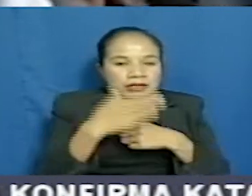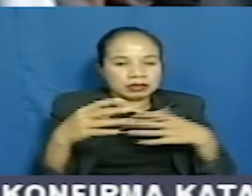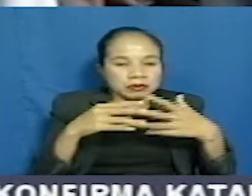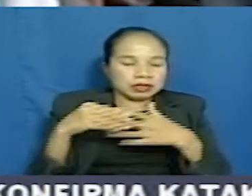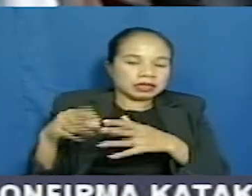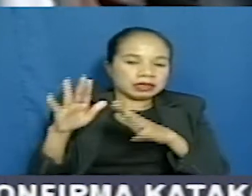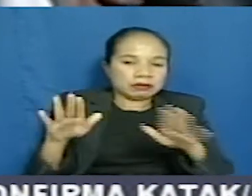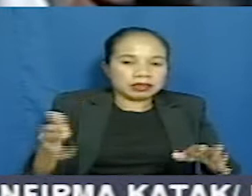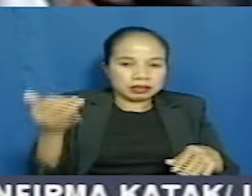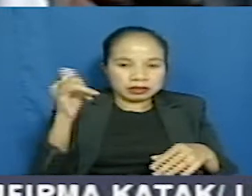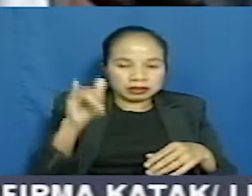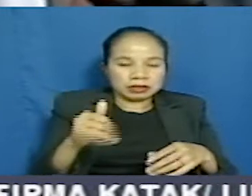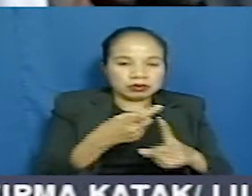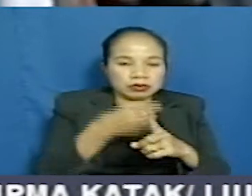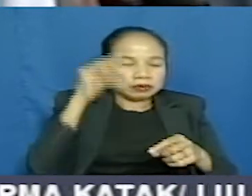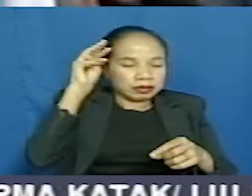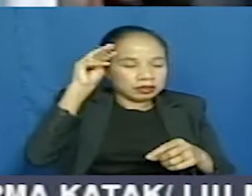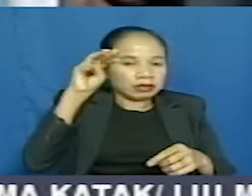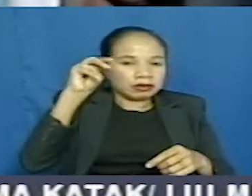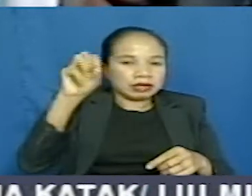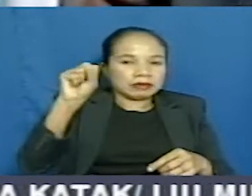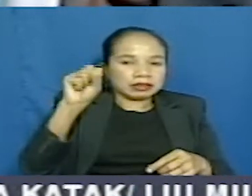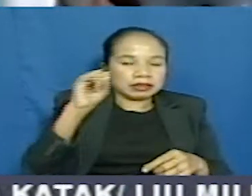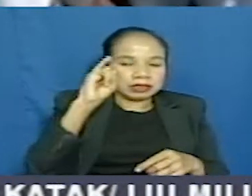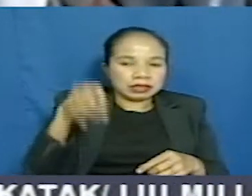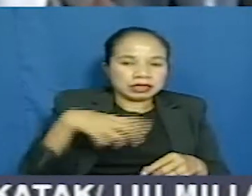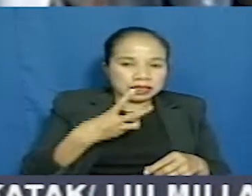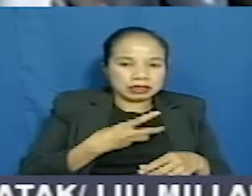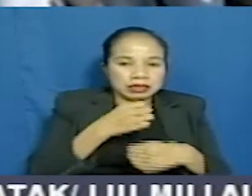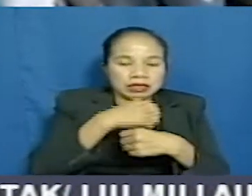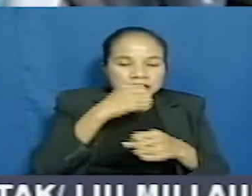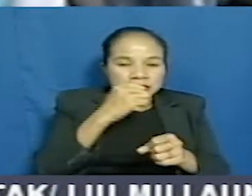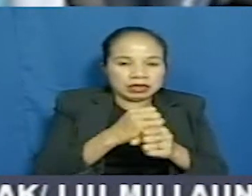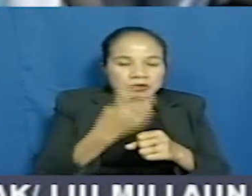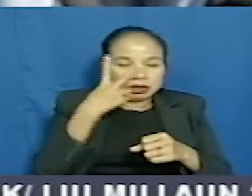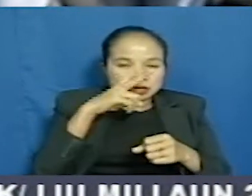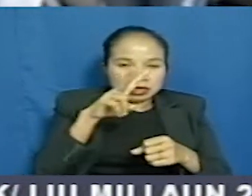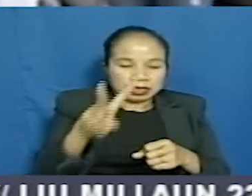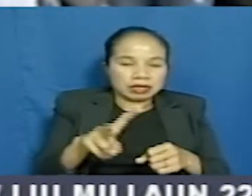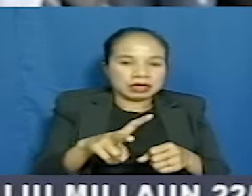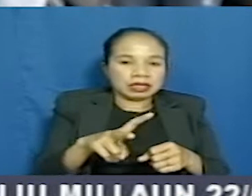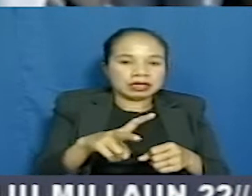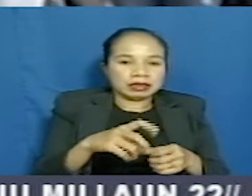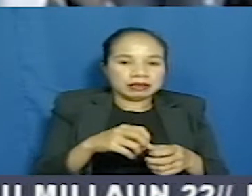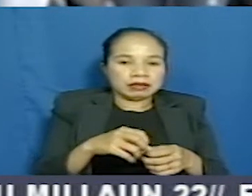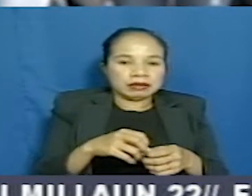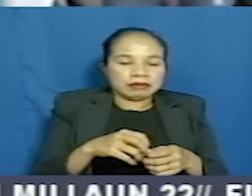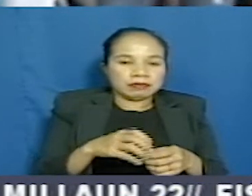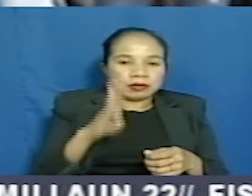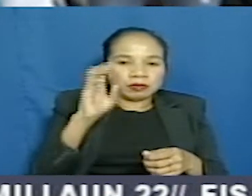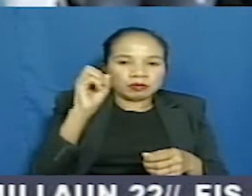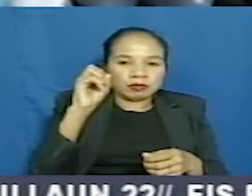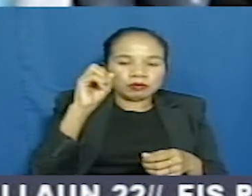será. Rússi Ministério Solidariedade Social e tahalo ona avaliação para atuar a reforma da Bolsa da